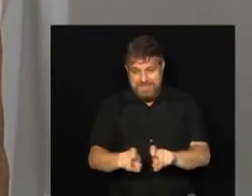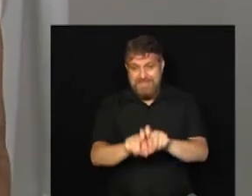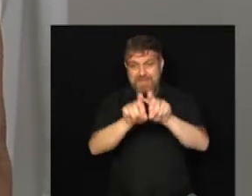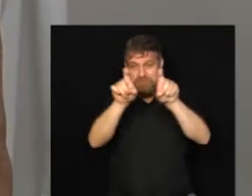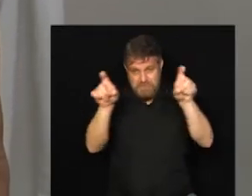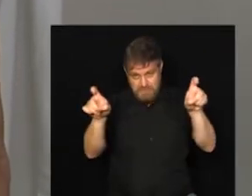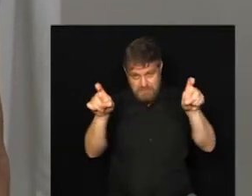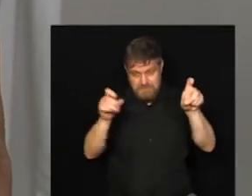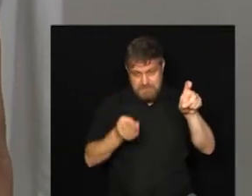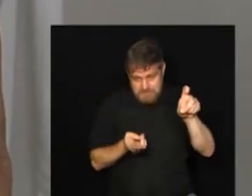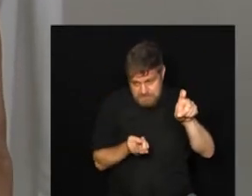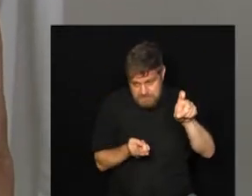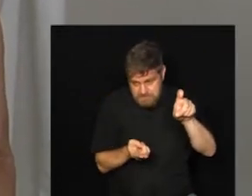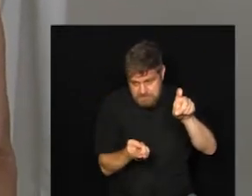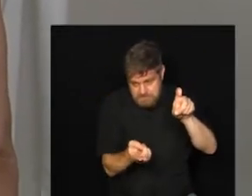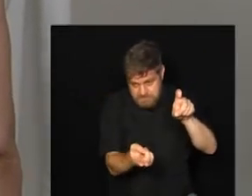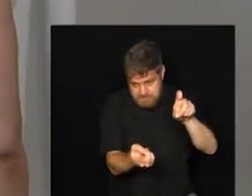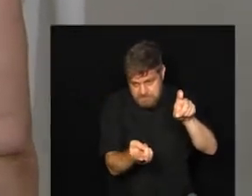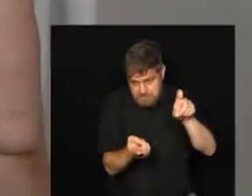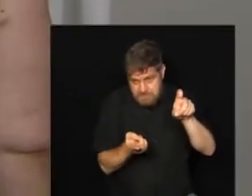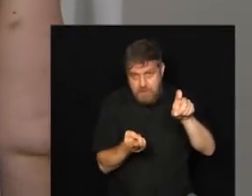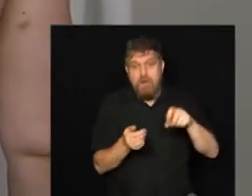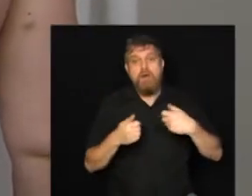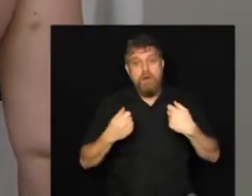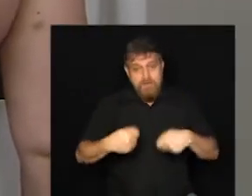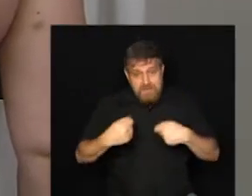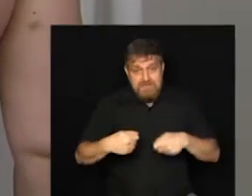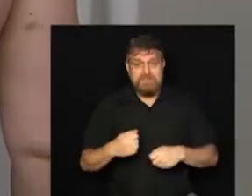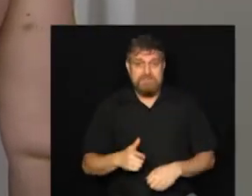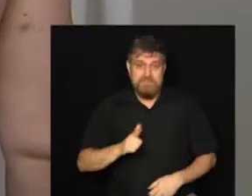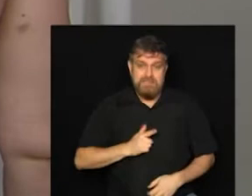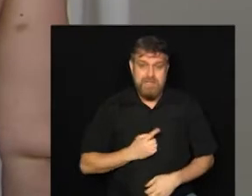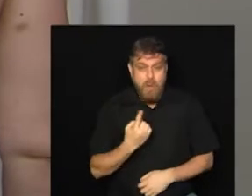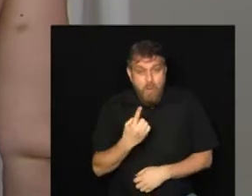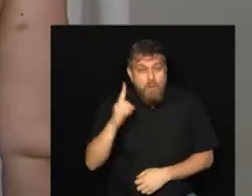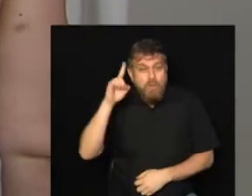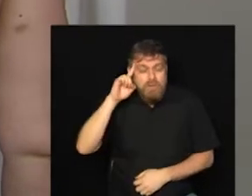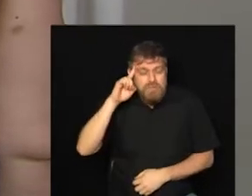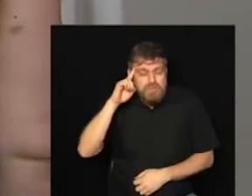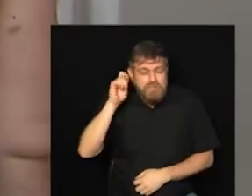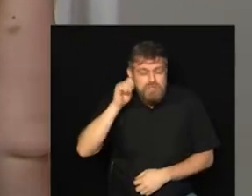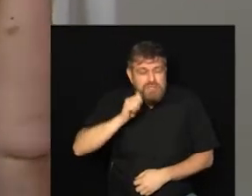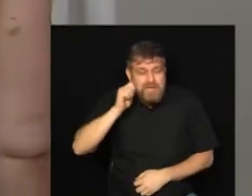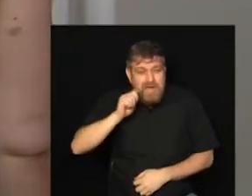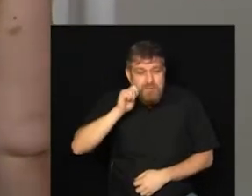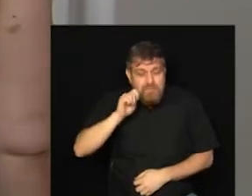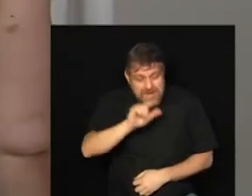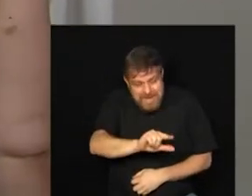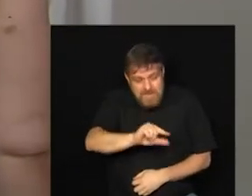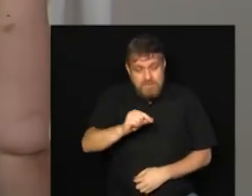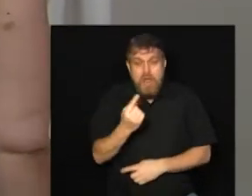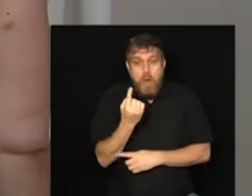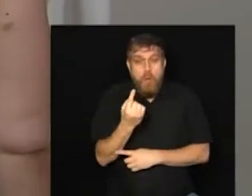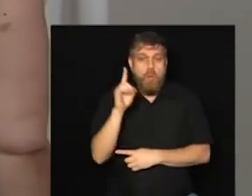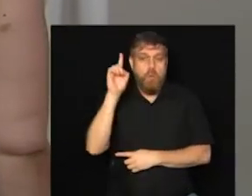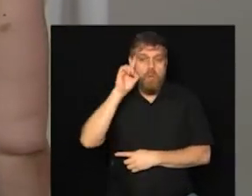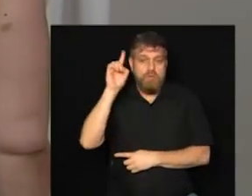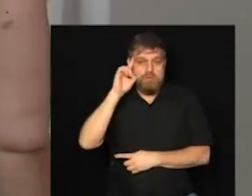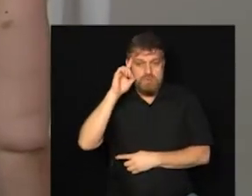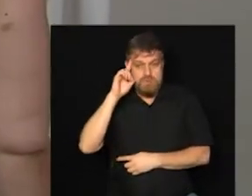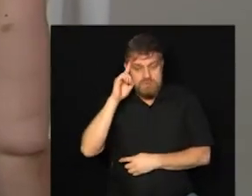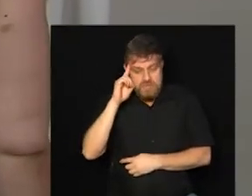ginecológico, está fazendo seu papanicolau, a mulher ter pelo menos um dia que ela, no ano, que ela